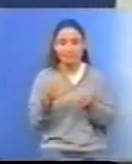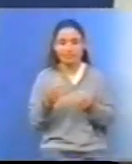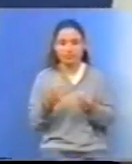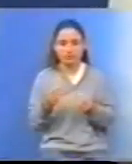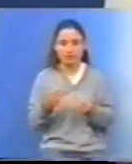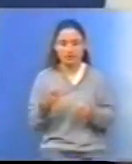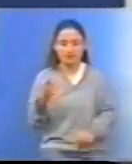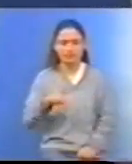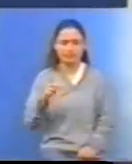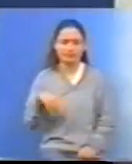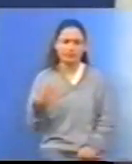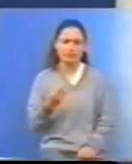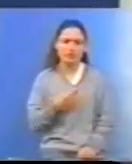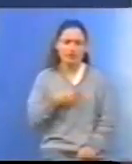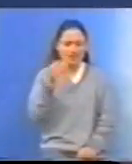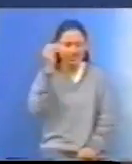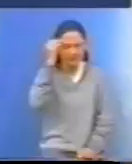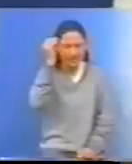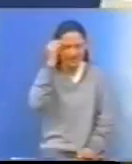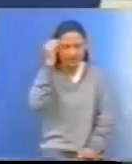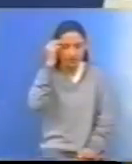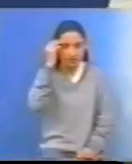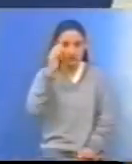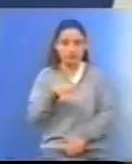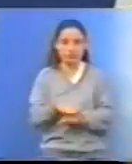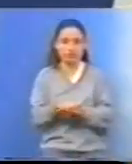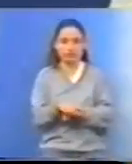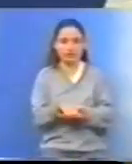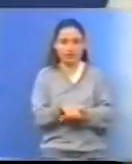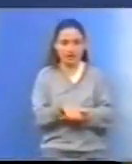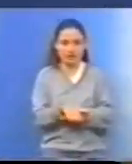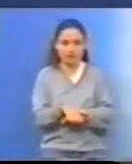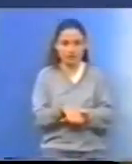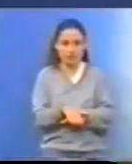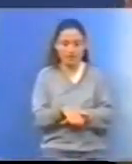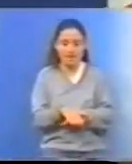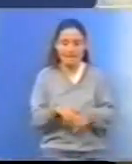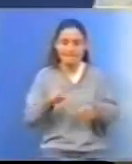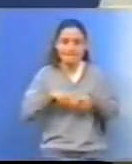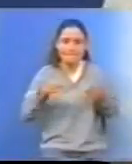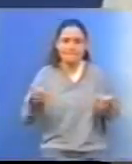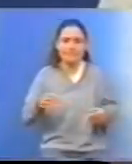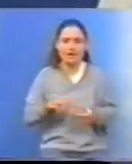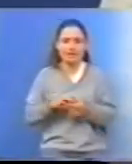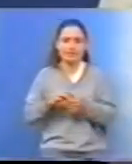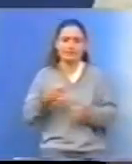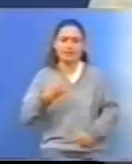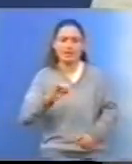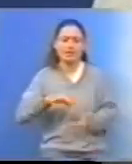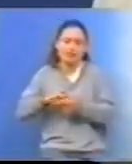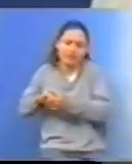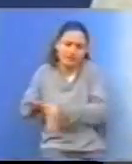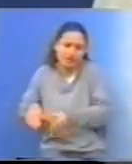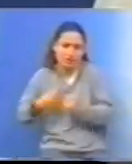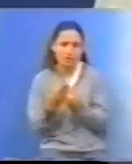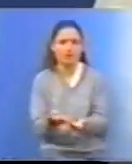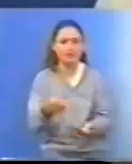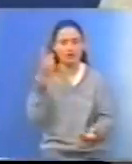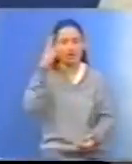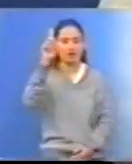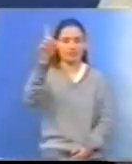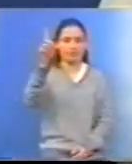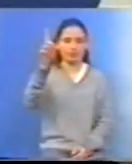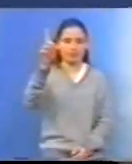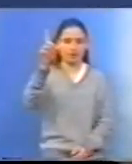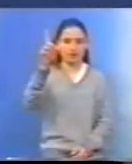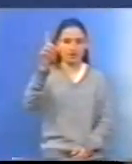até falar mais disso por causa dos seus... conhecimentos, quanta orientação absurda a respeito